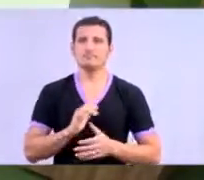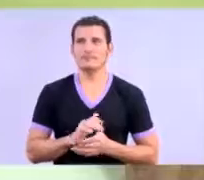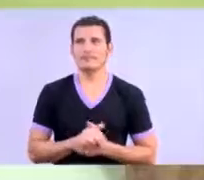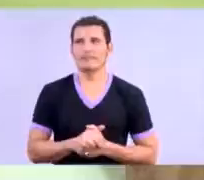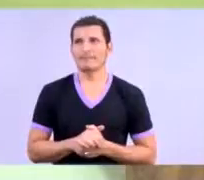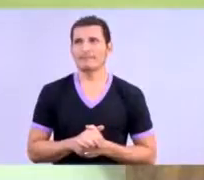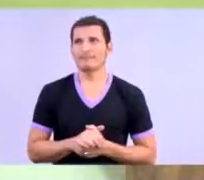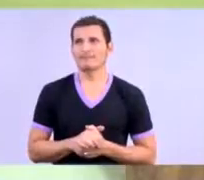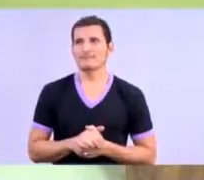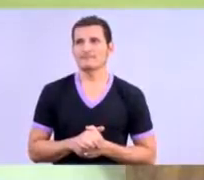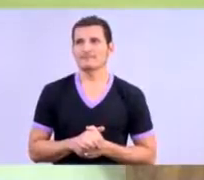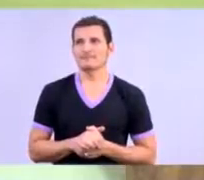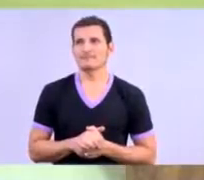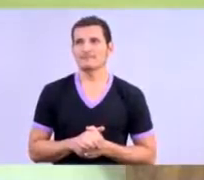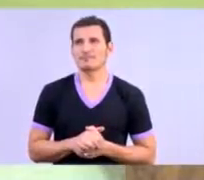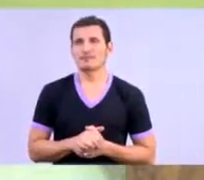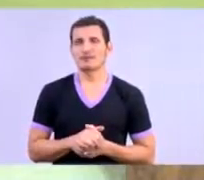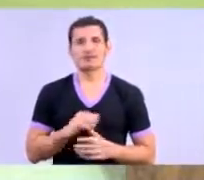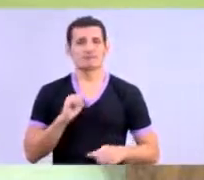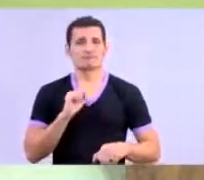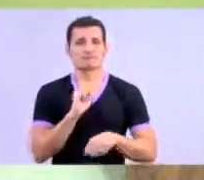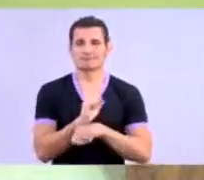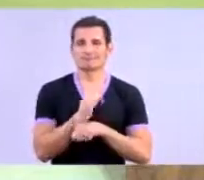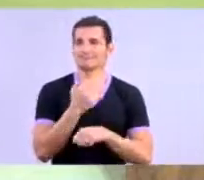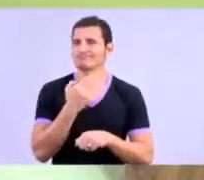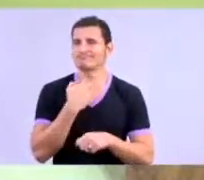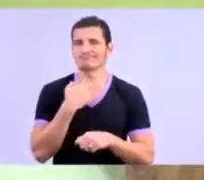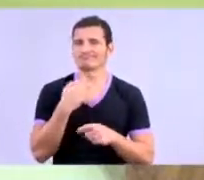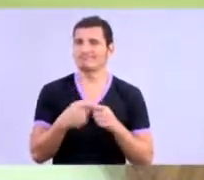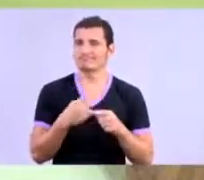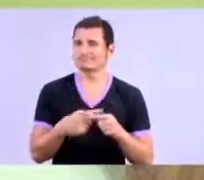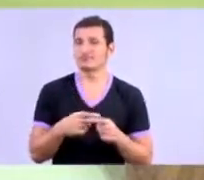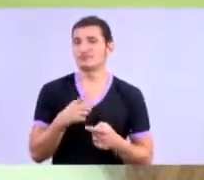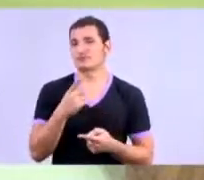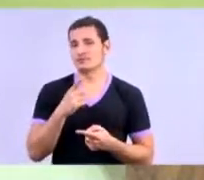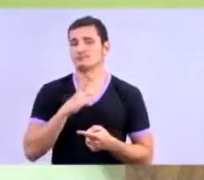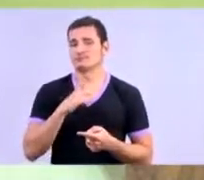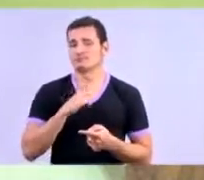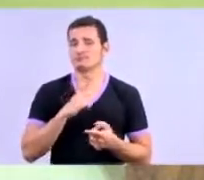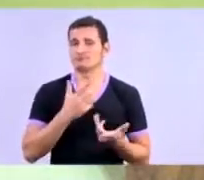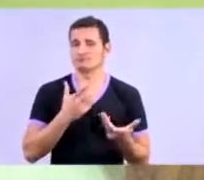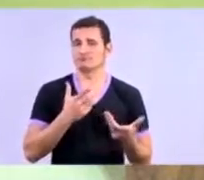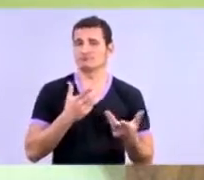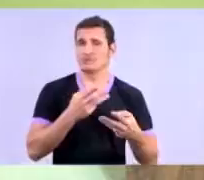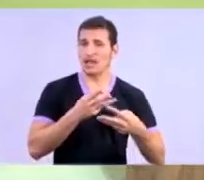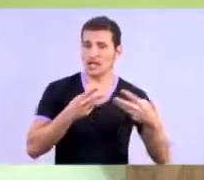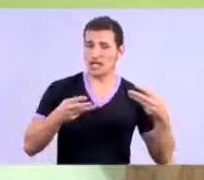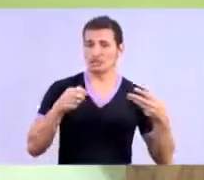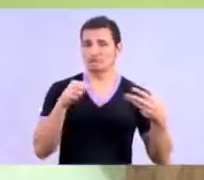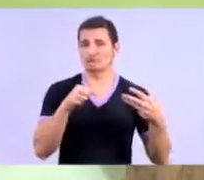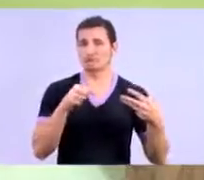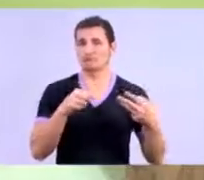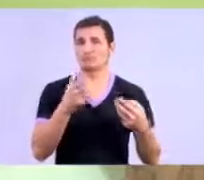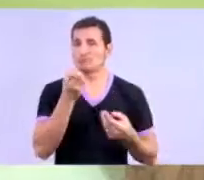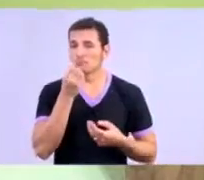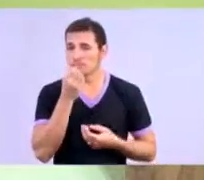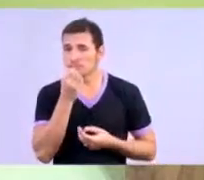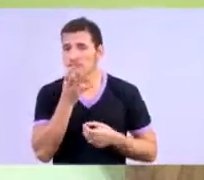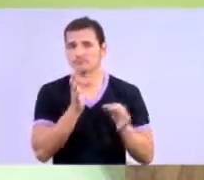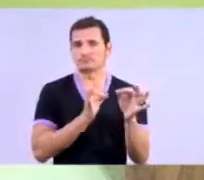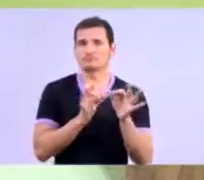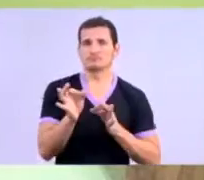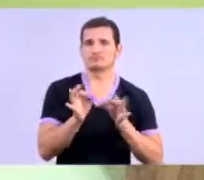parar, por quê? Porque você está numa rede protegida, que a gente chama, né? Numa rede bem planejada. Uma rede bem